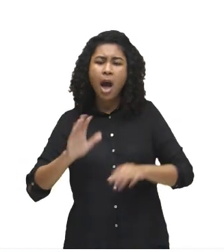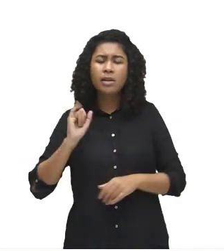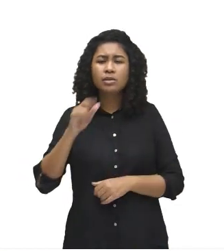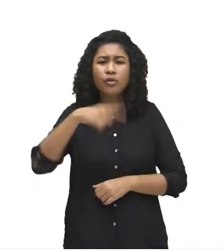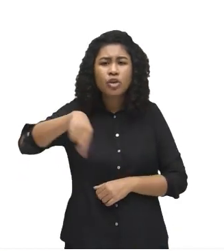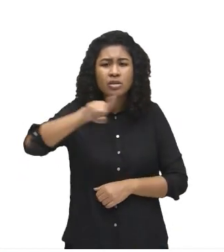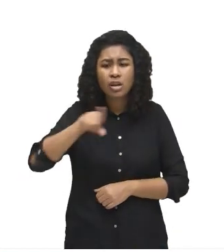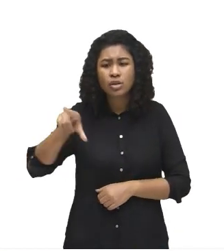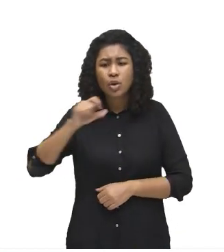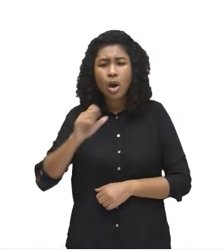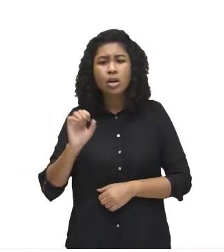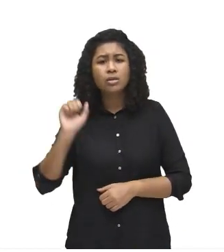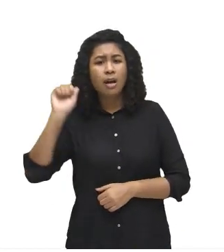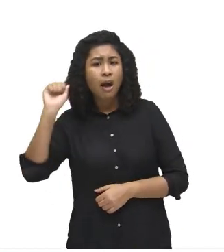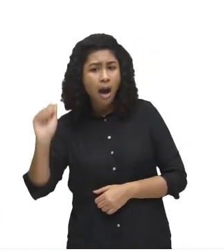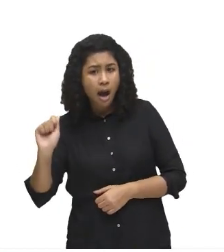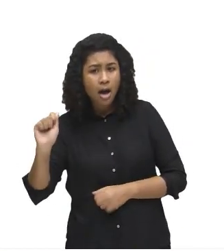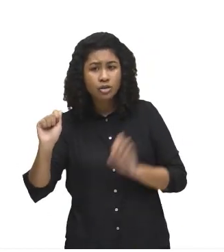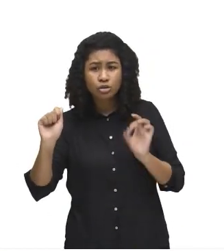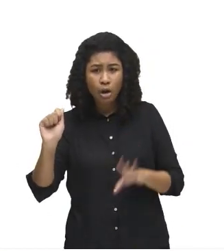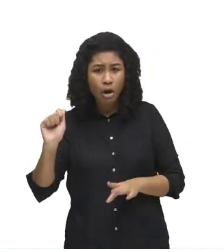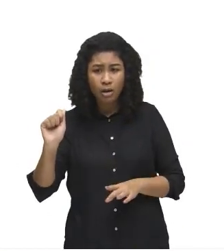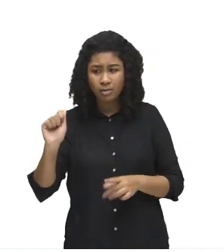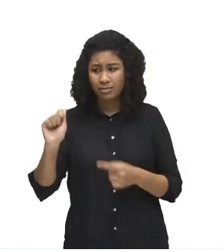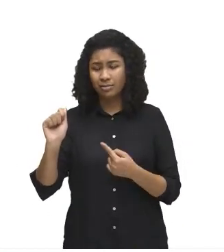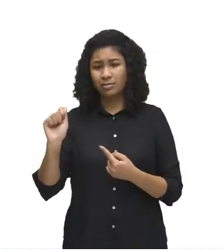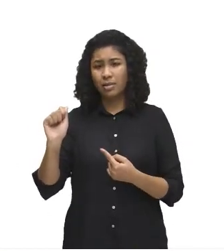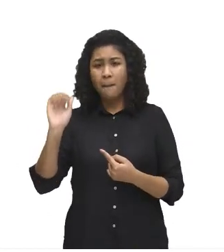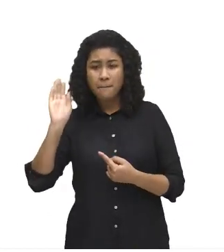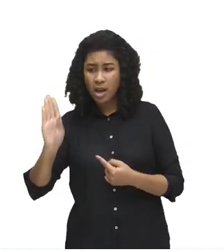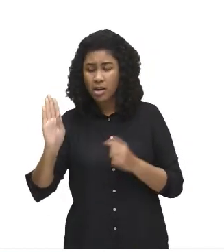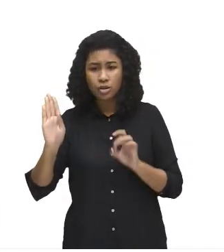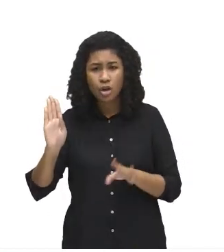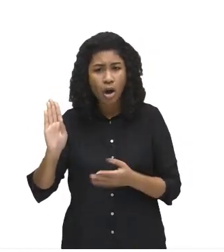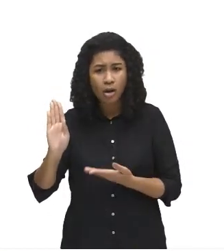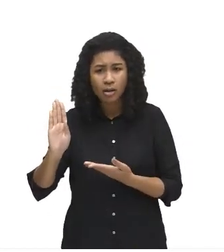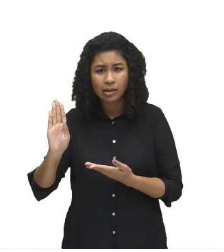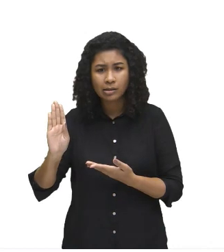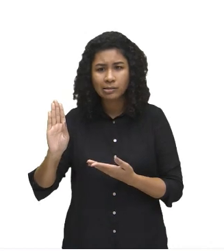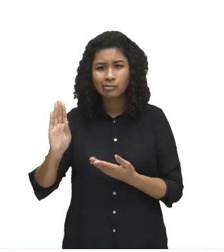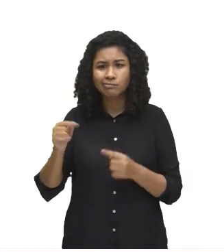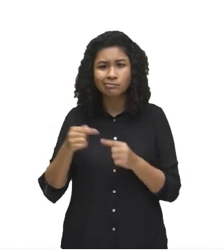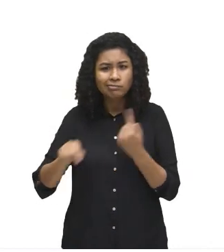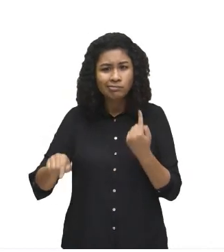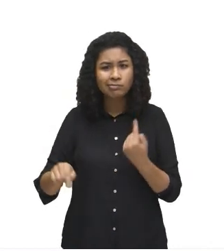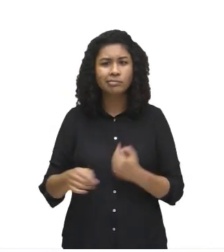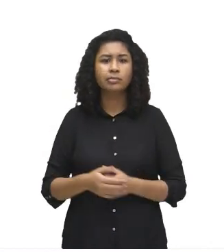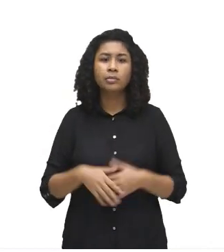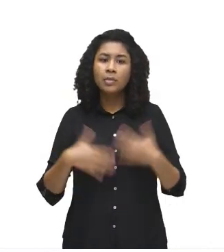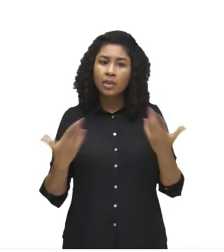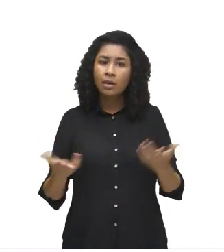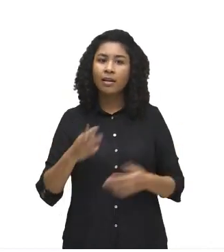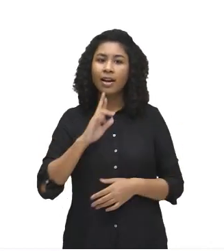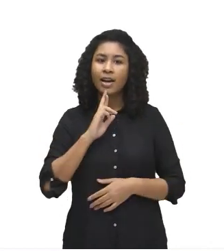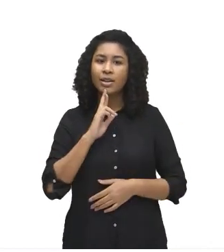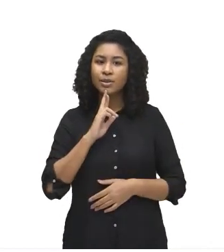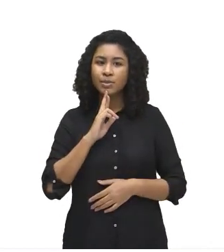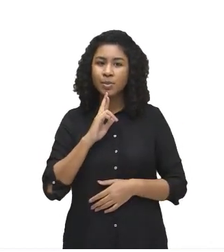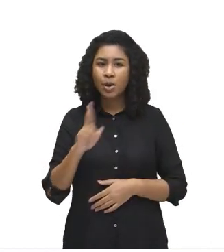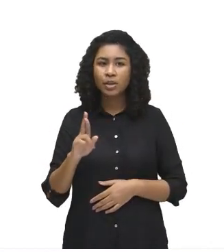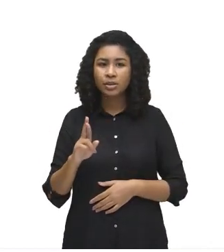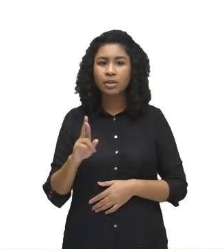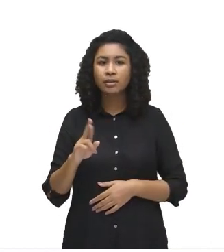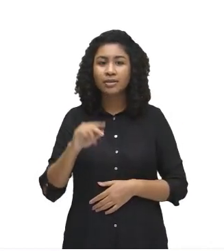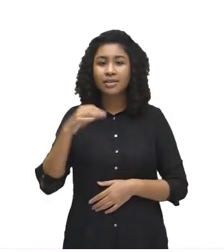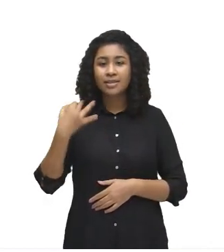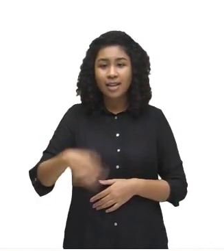só B, você percebe que as duas existem. Então, por isso que você obrigatoriamente marcou o quê? Marcou a letra C, como nós vamos ver